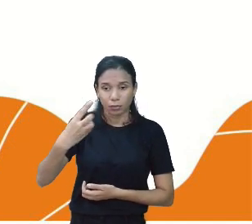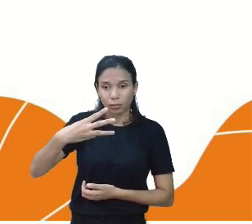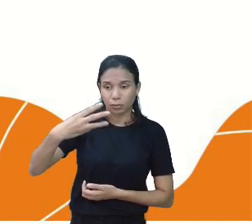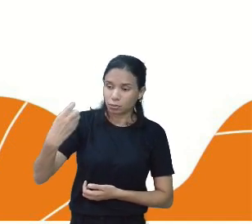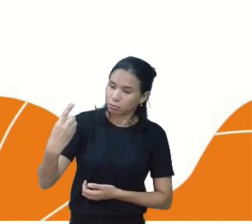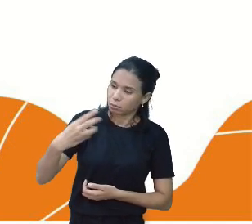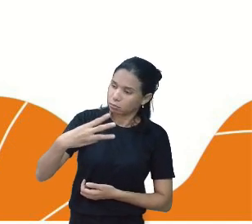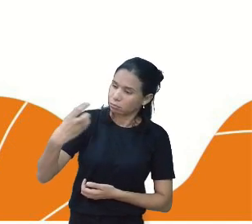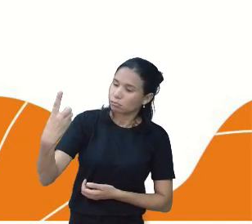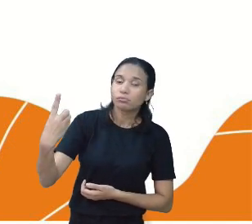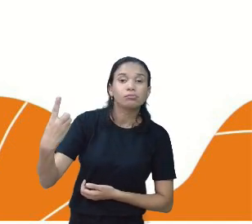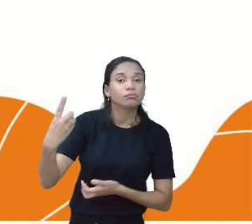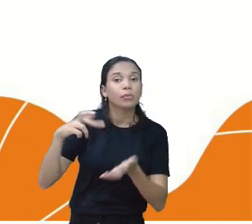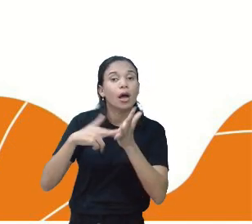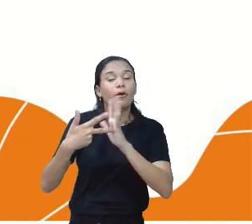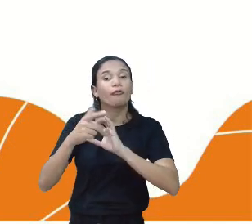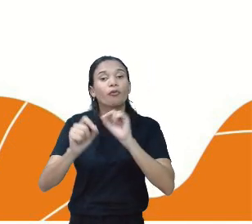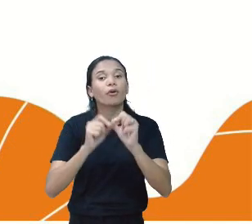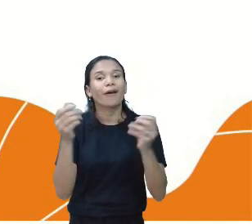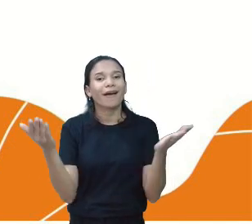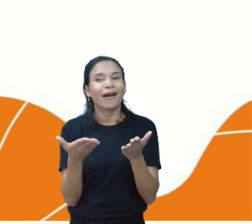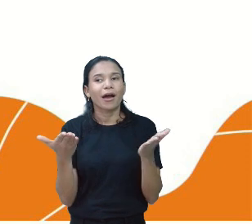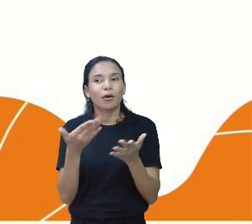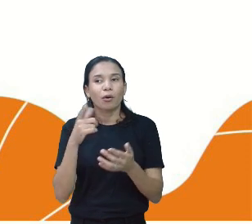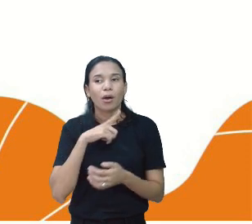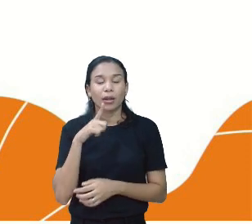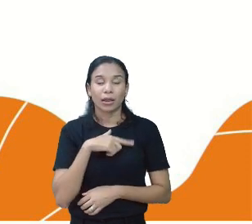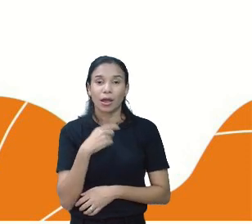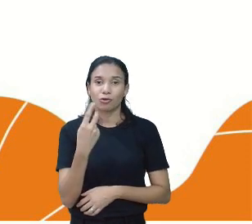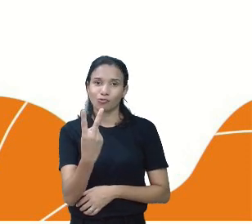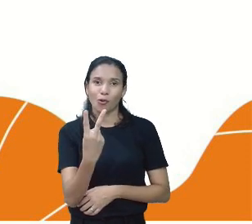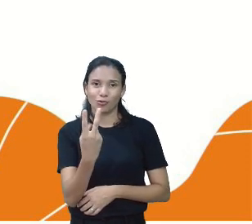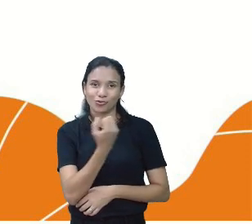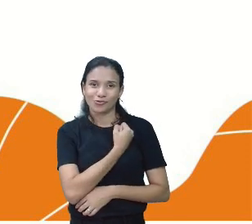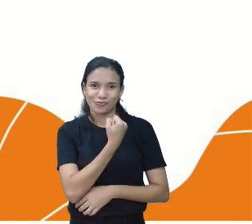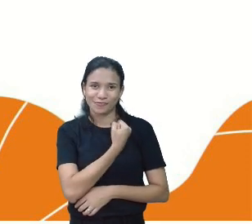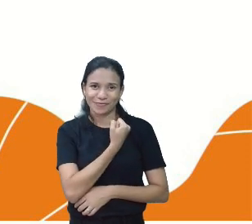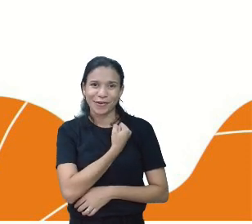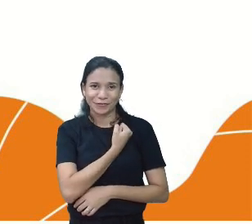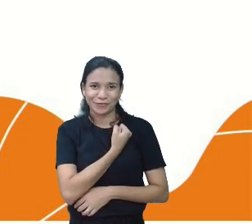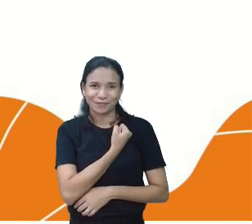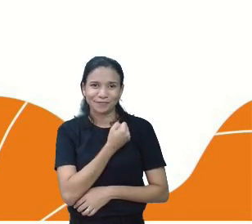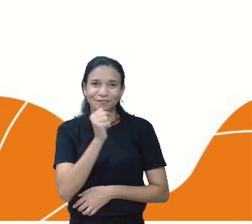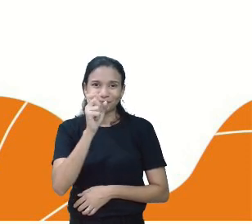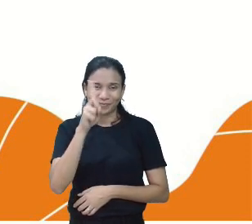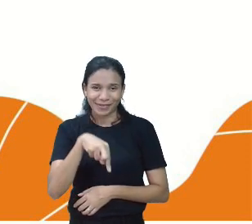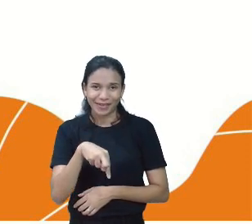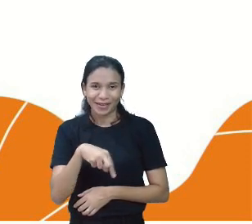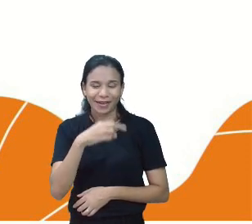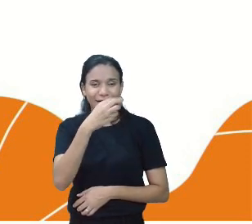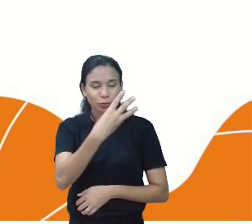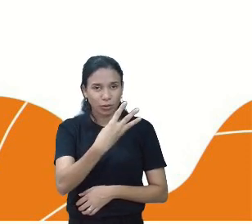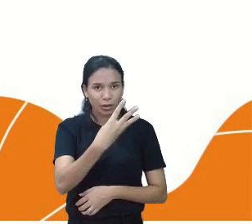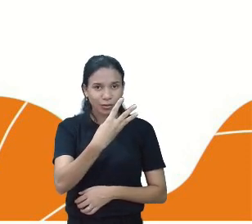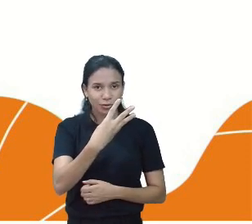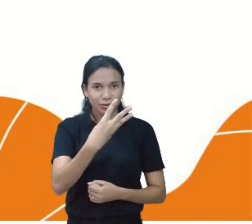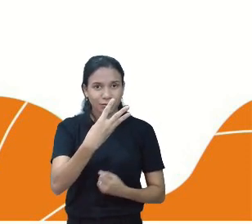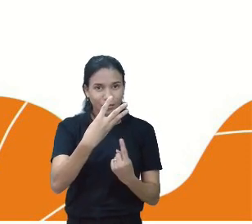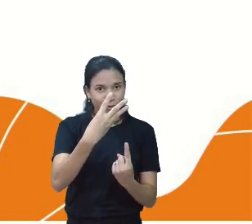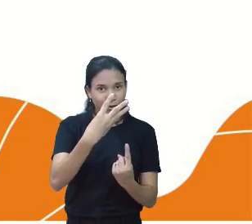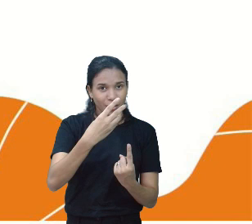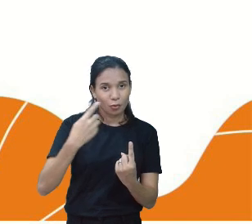0,313131. Ou seja, o período agora tem dois algarismos, que é o 31.